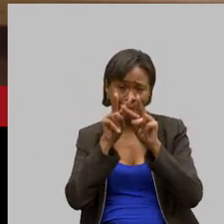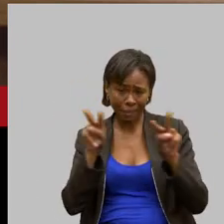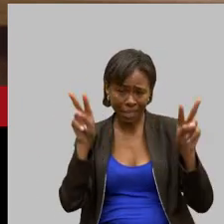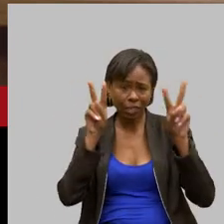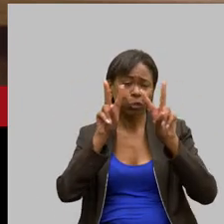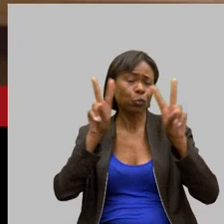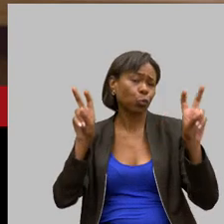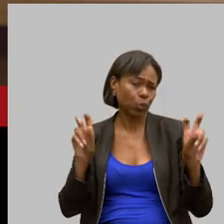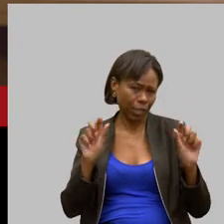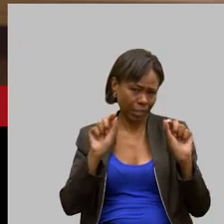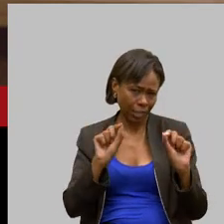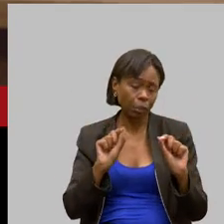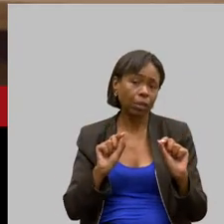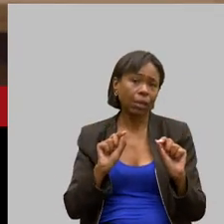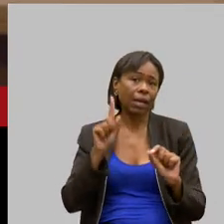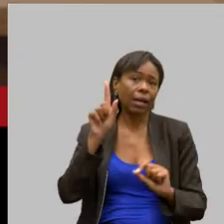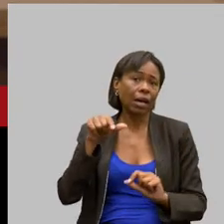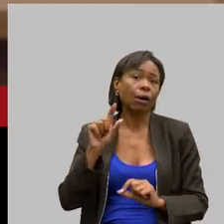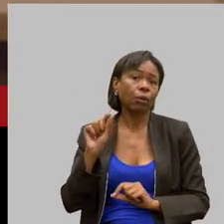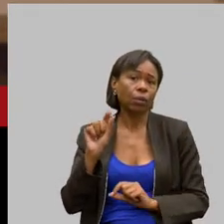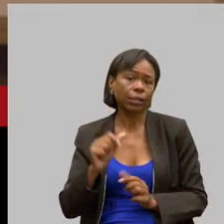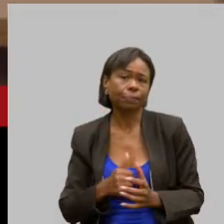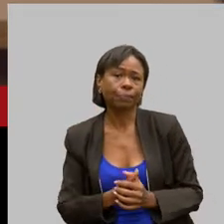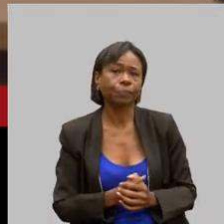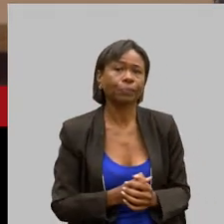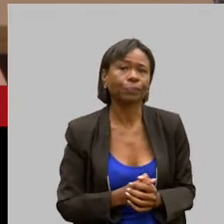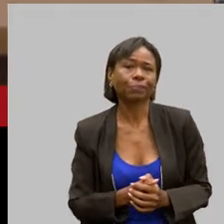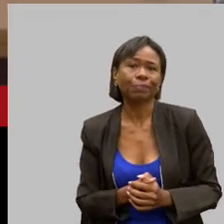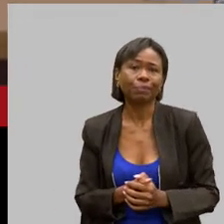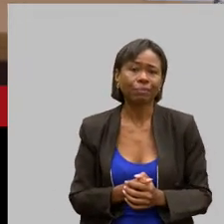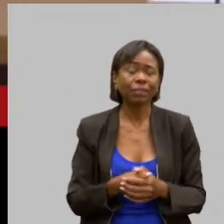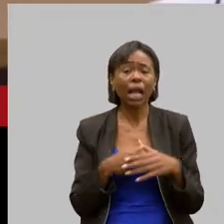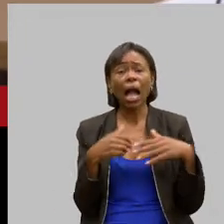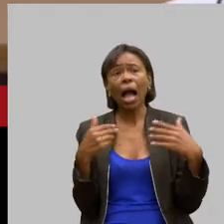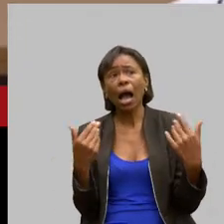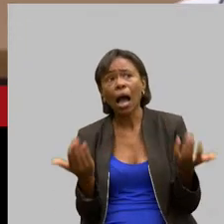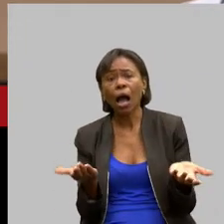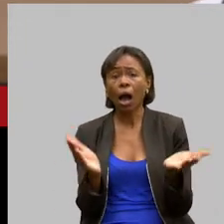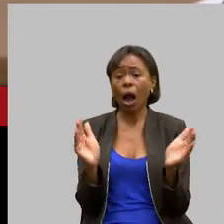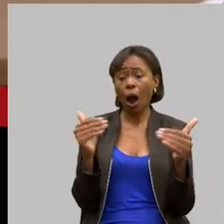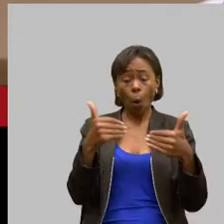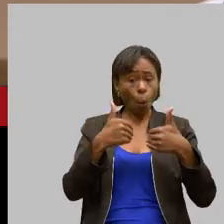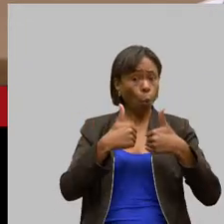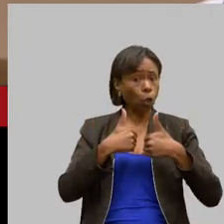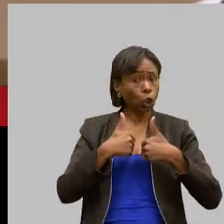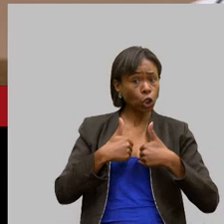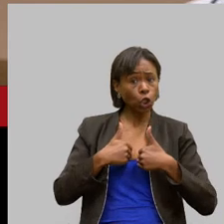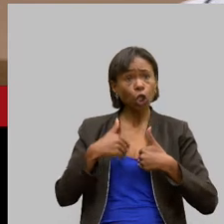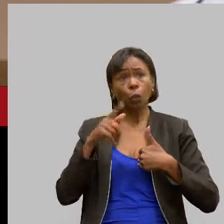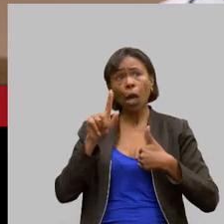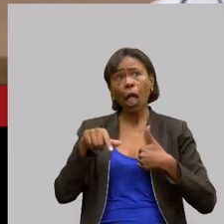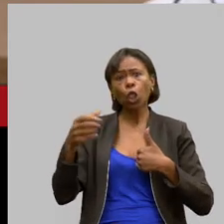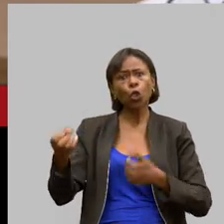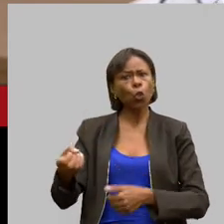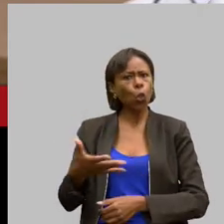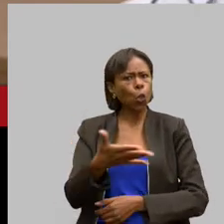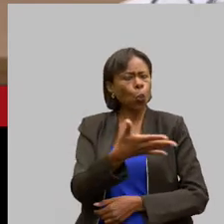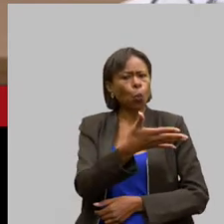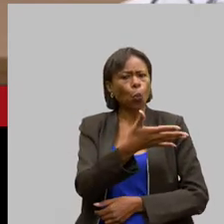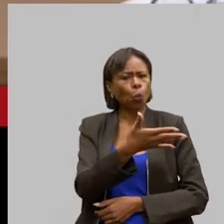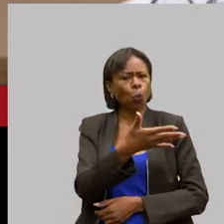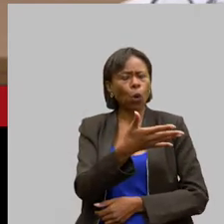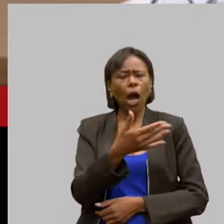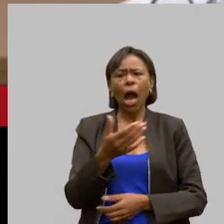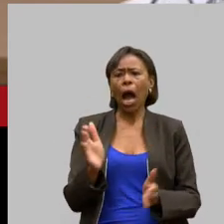o seguinte o autismo virou uma novidade o autismo virou